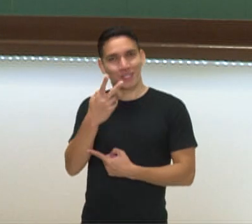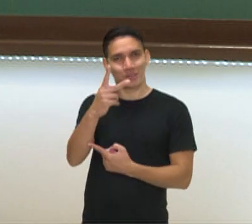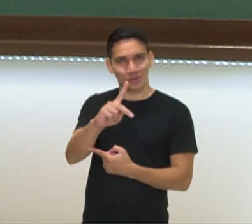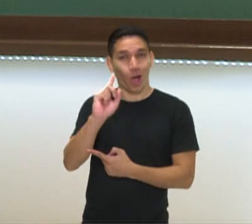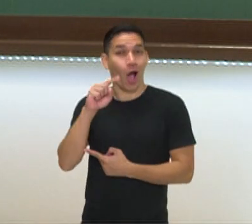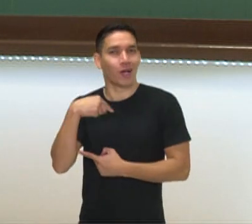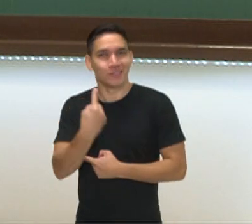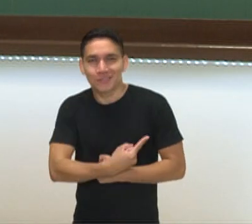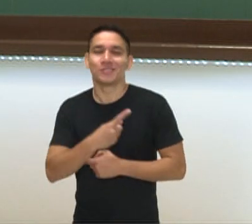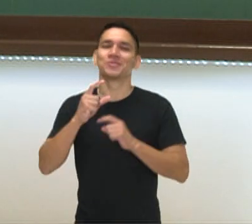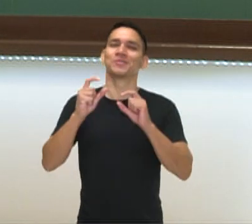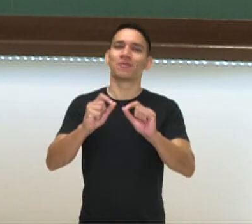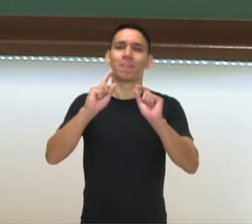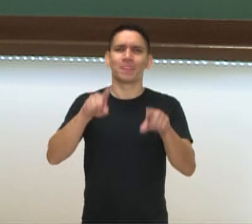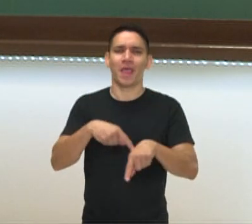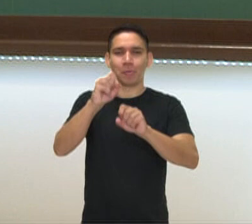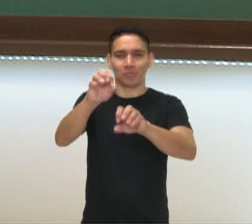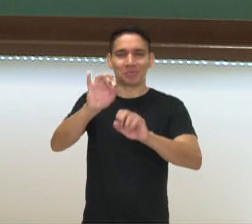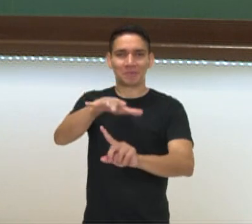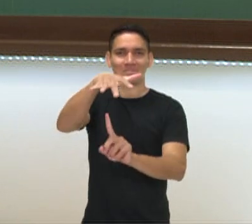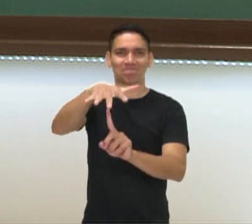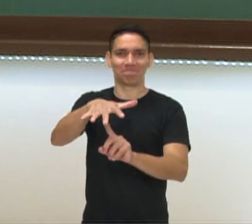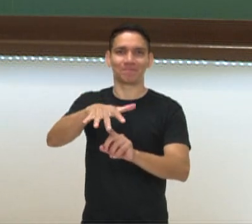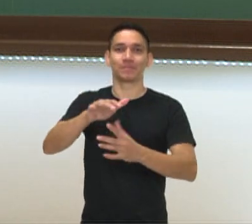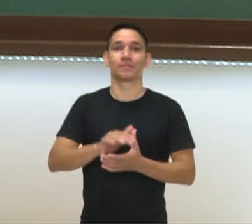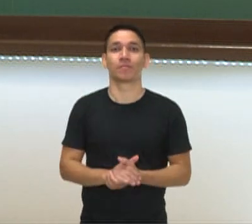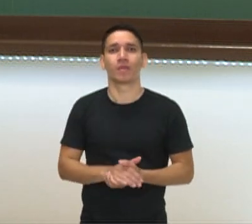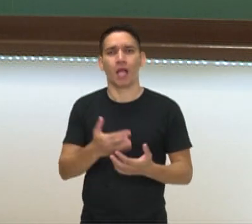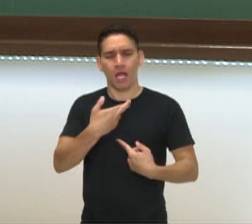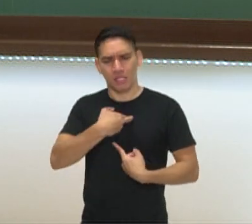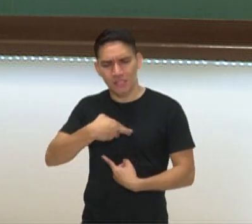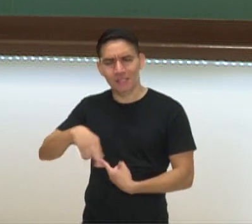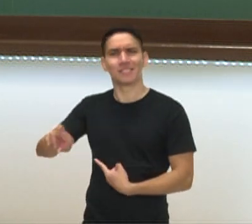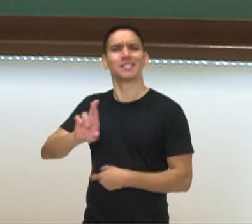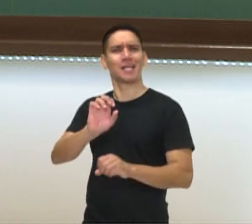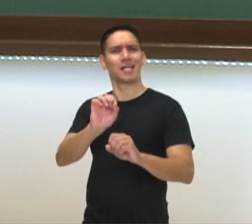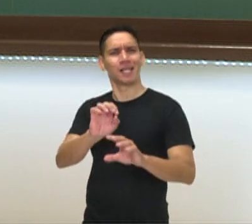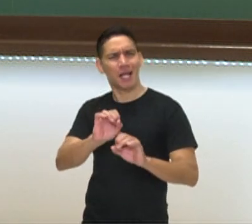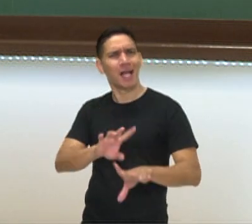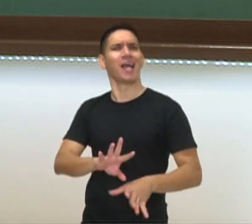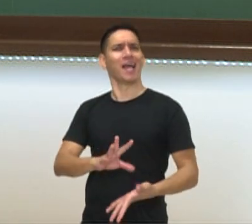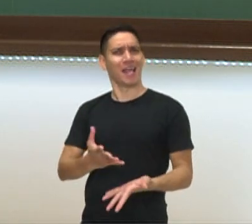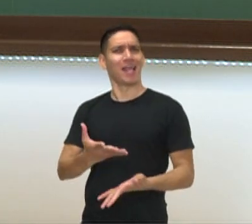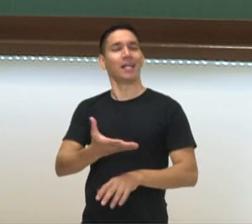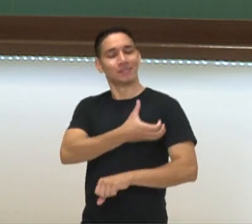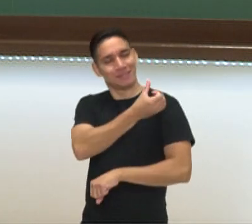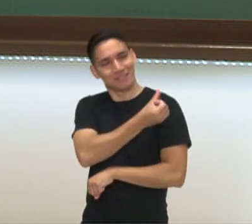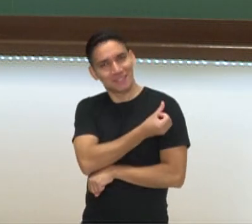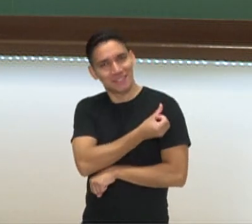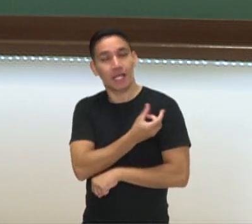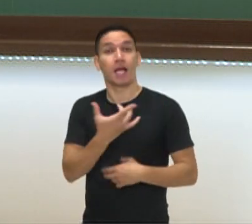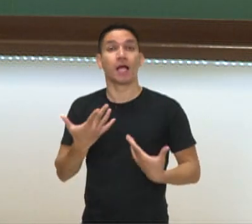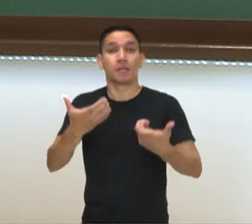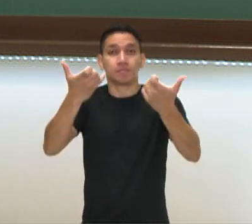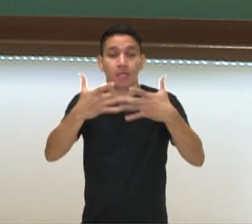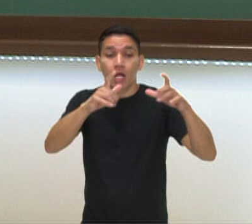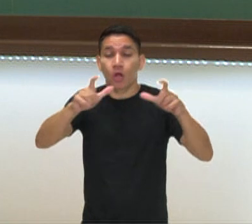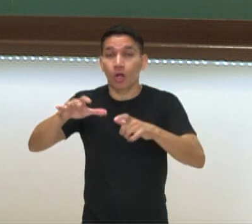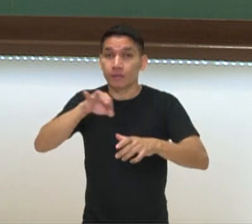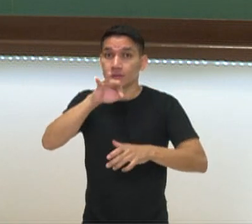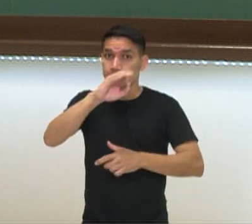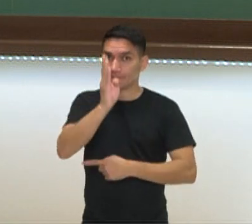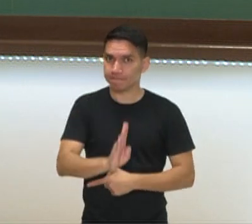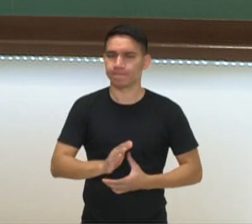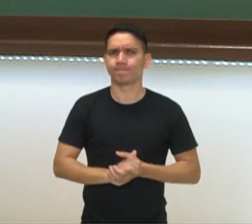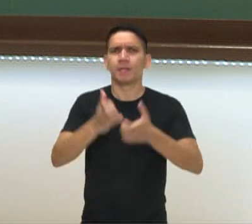com a nossa aula Paraná Ensino Religioso, 6º ano, e estamos falando de lugares sagrados no Brasil.